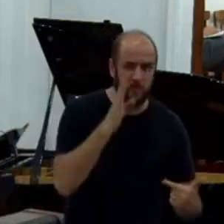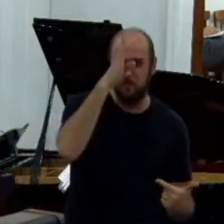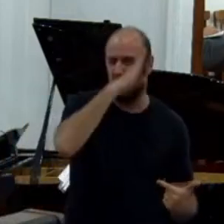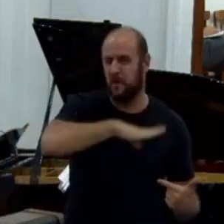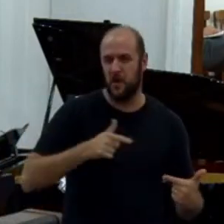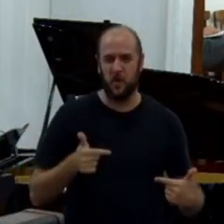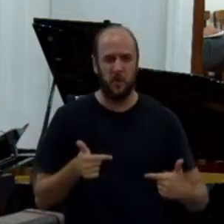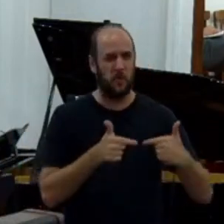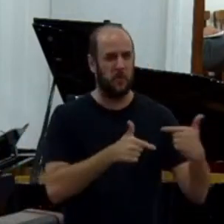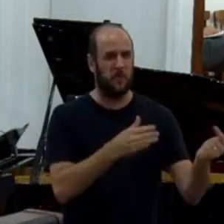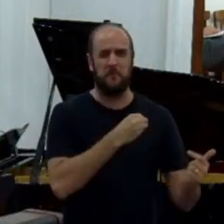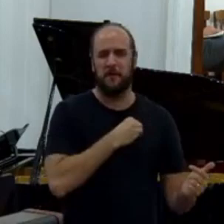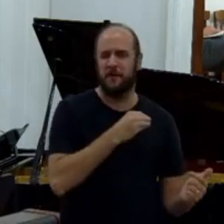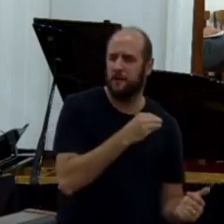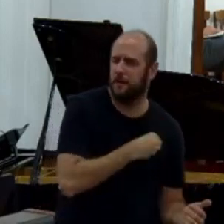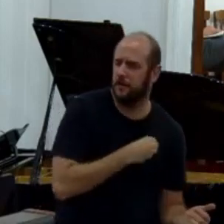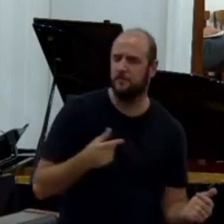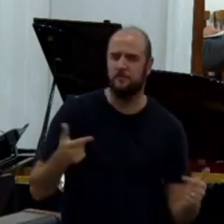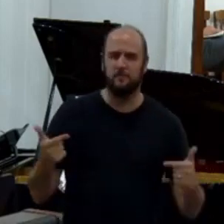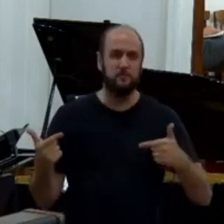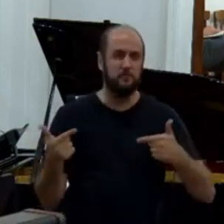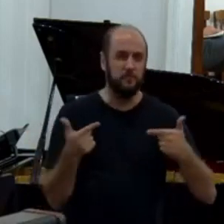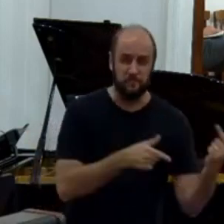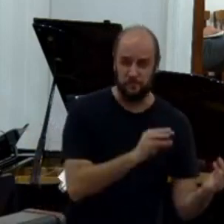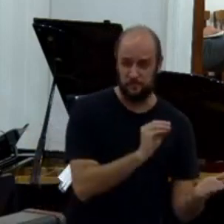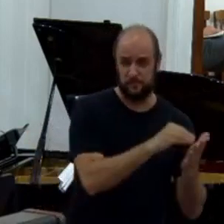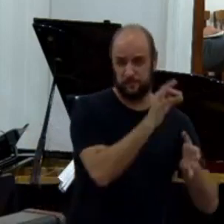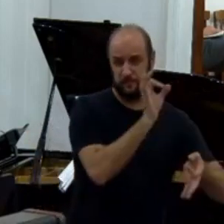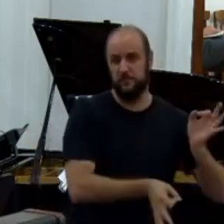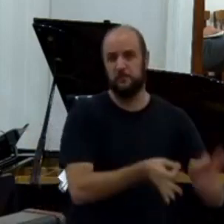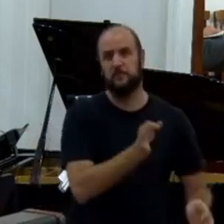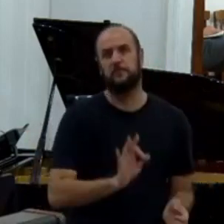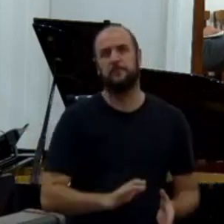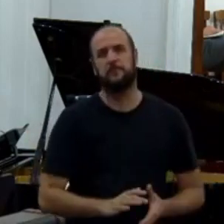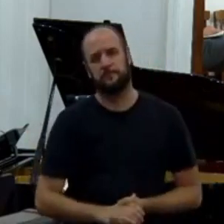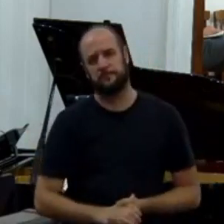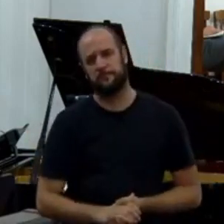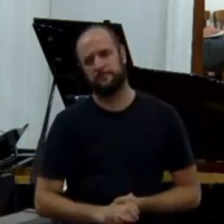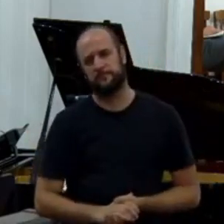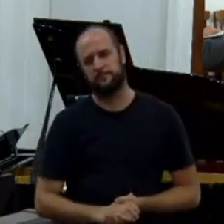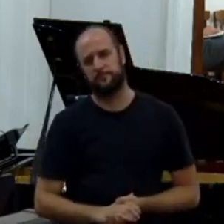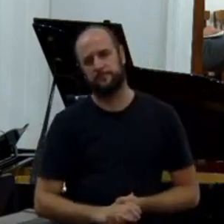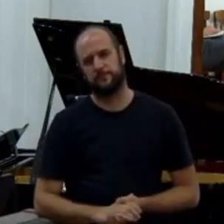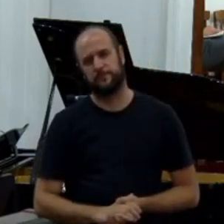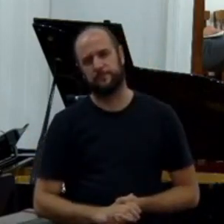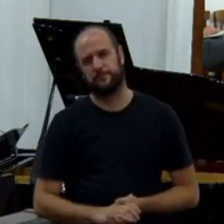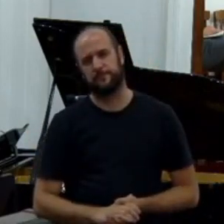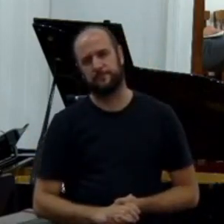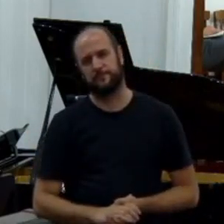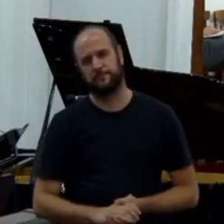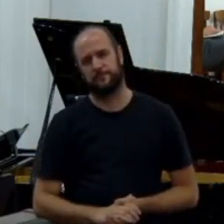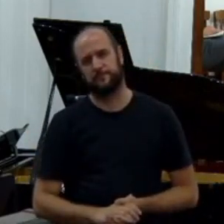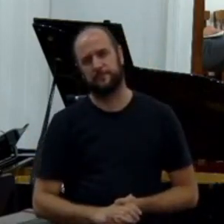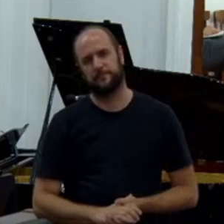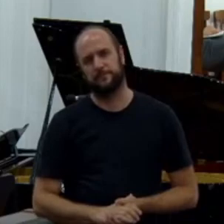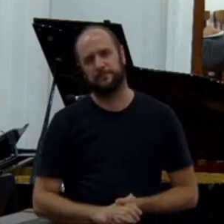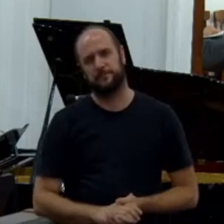contra toda a iniquidade, contra toda a injustiça. Contra toda a injustiça.